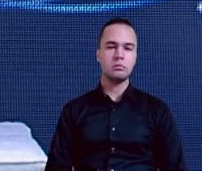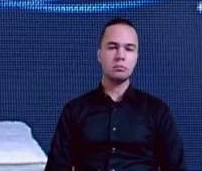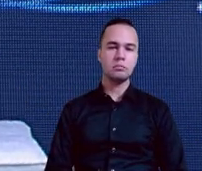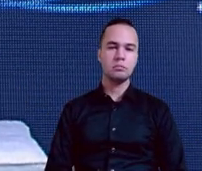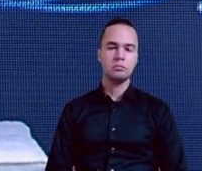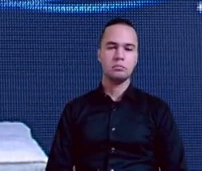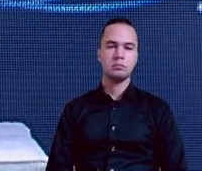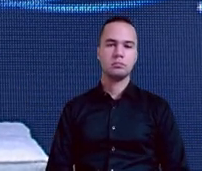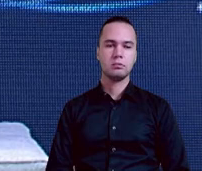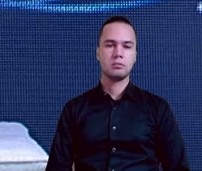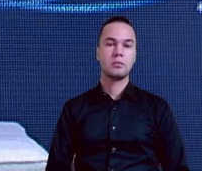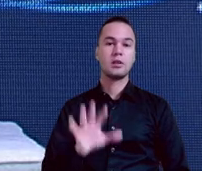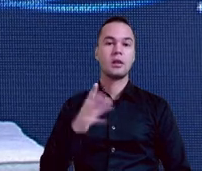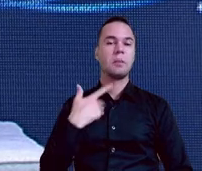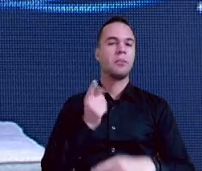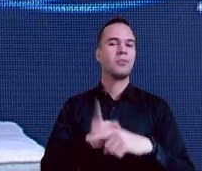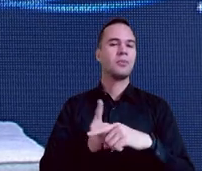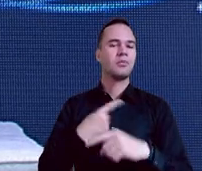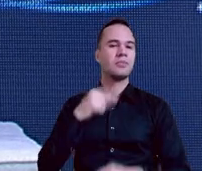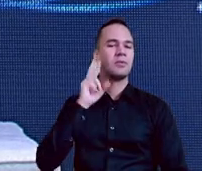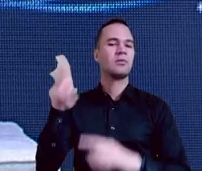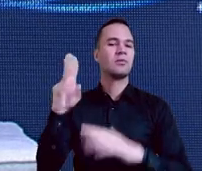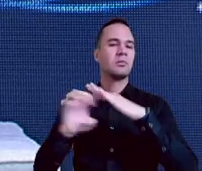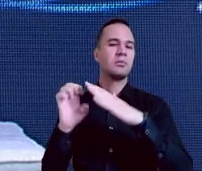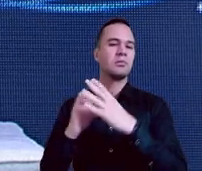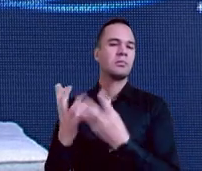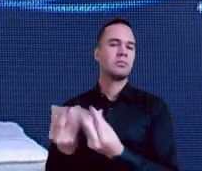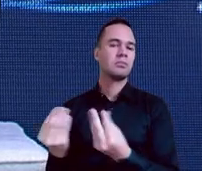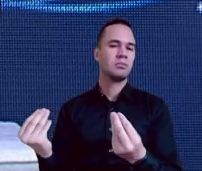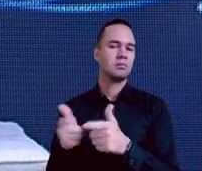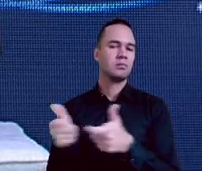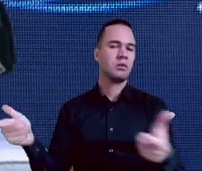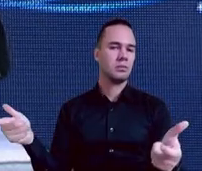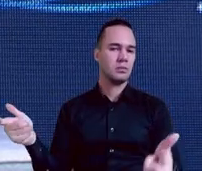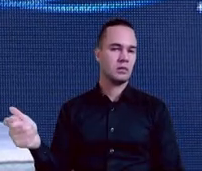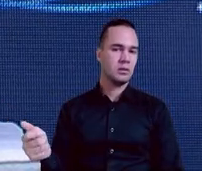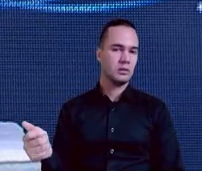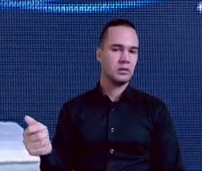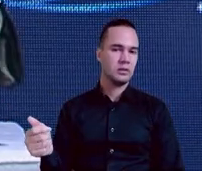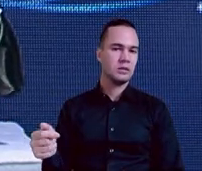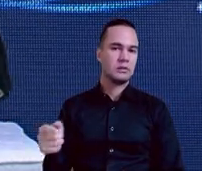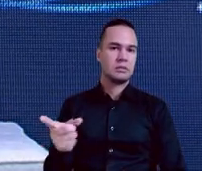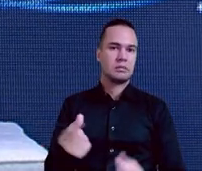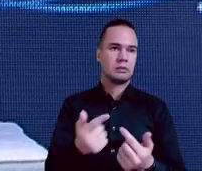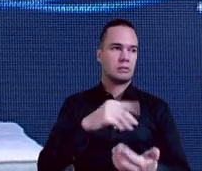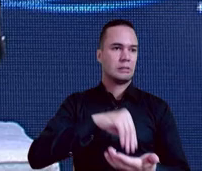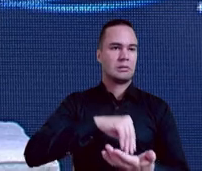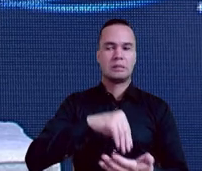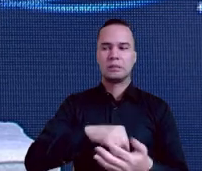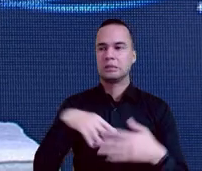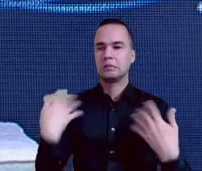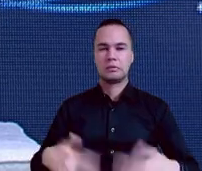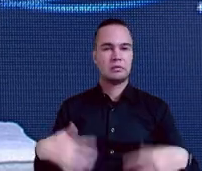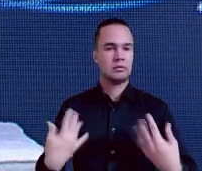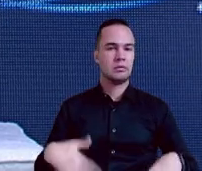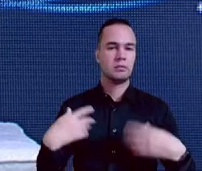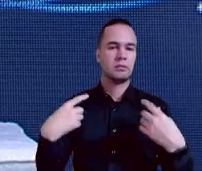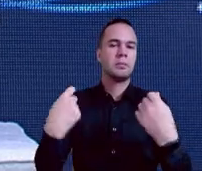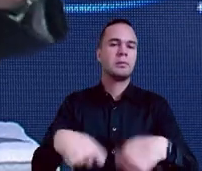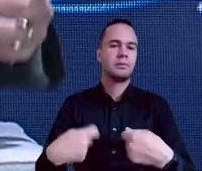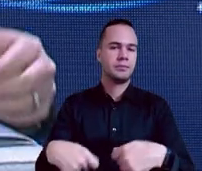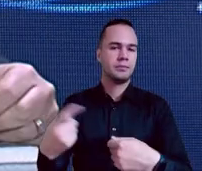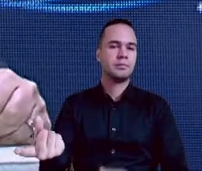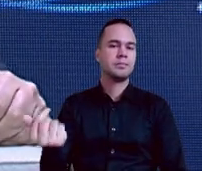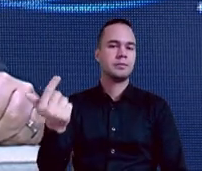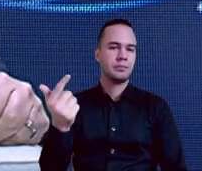não é que eu estou vendo muitas empresas que caixa acabou estão desesperadas e precisam de um capital a